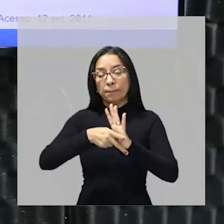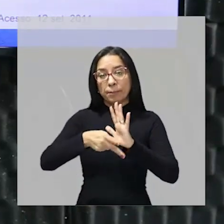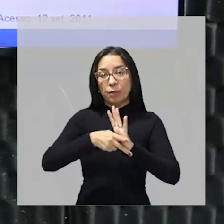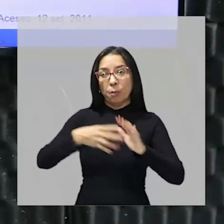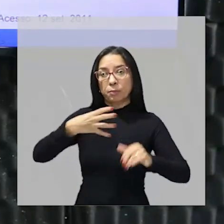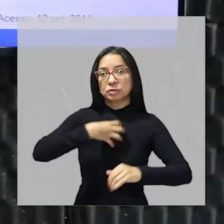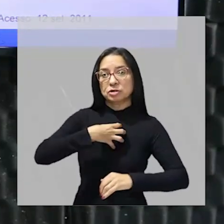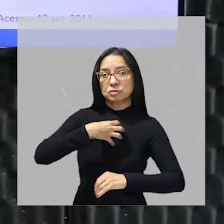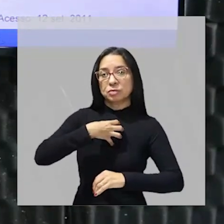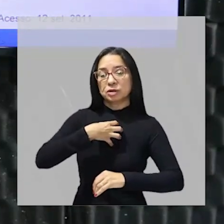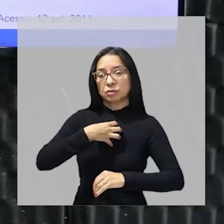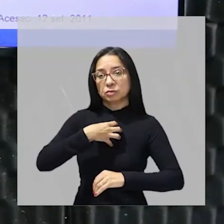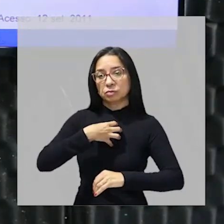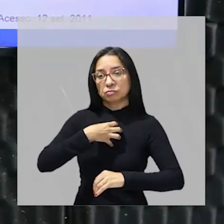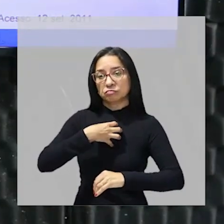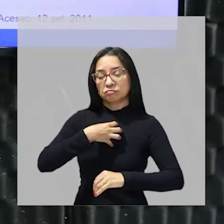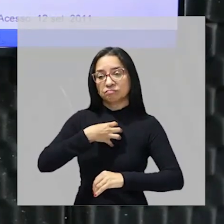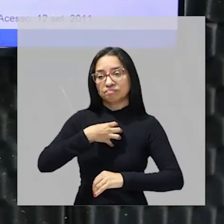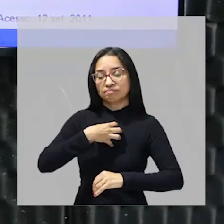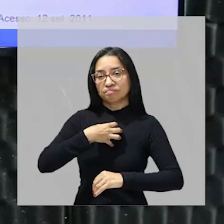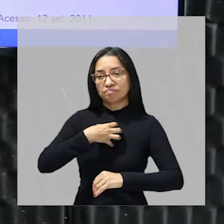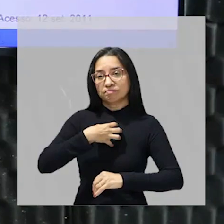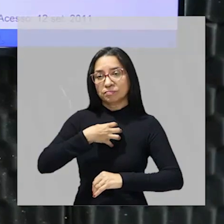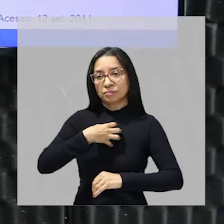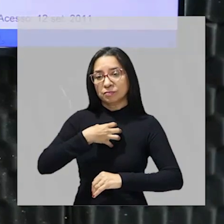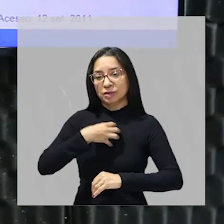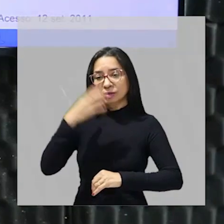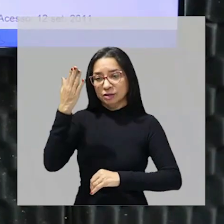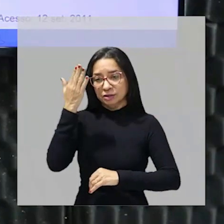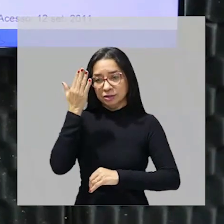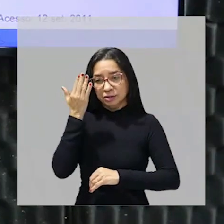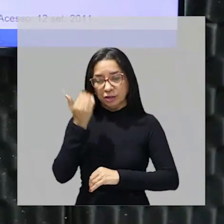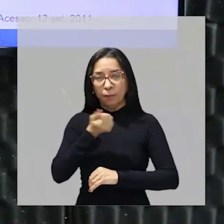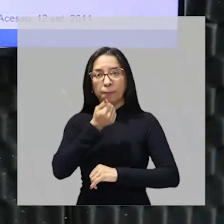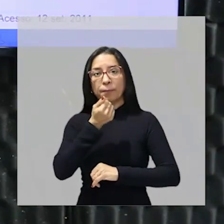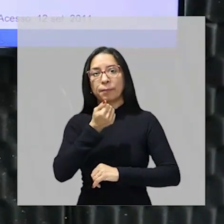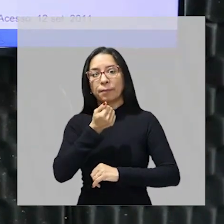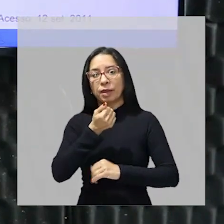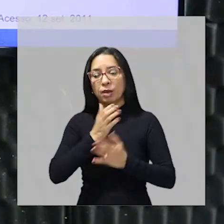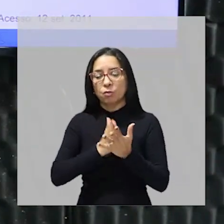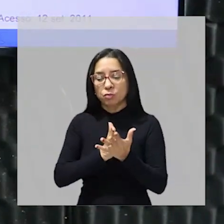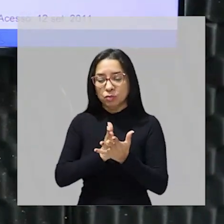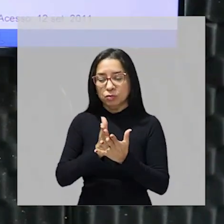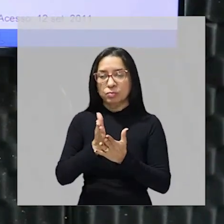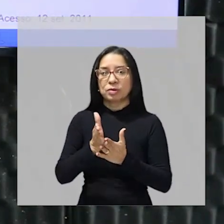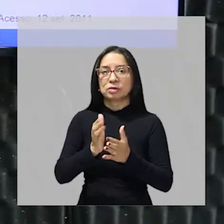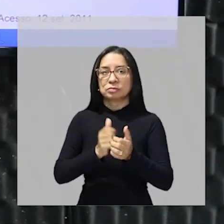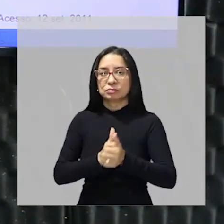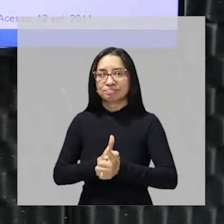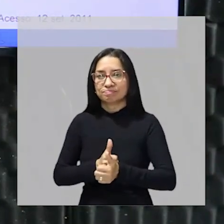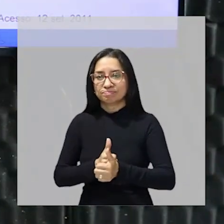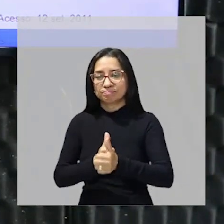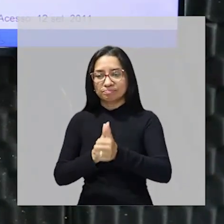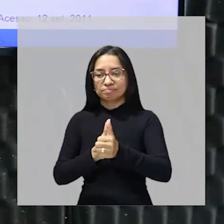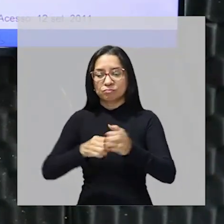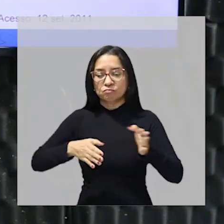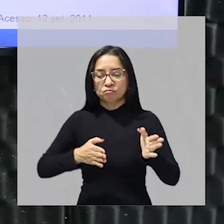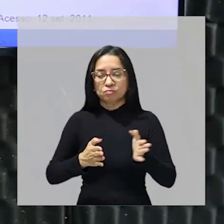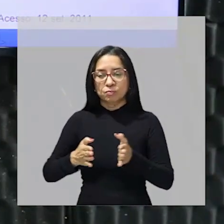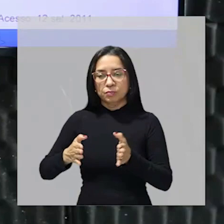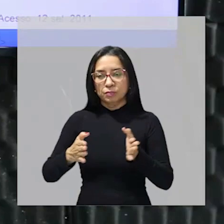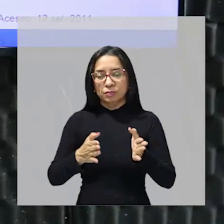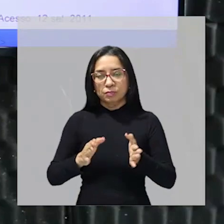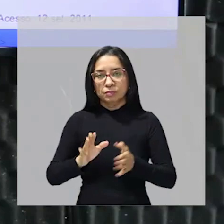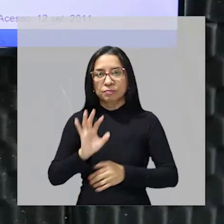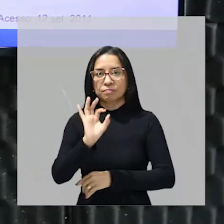para, né, definir os meus passos, tá? Que é muito mais correto